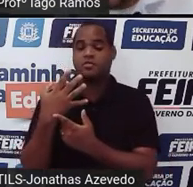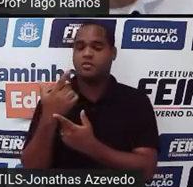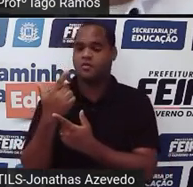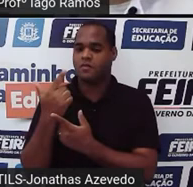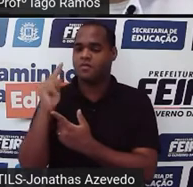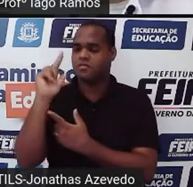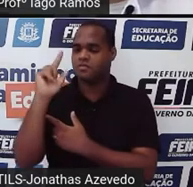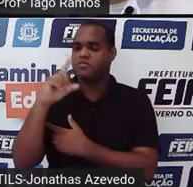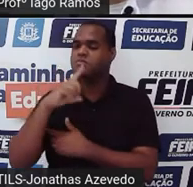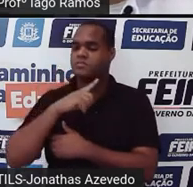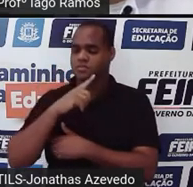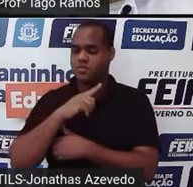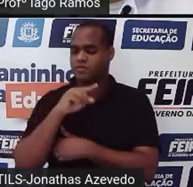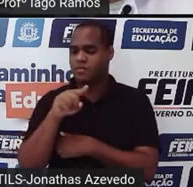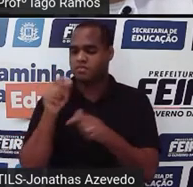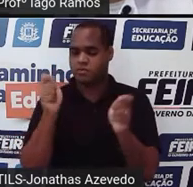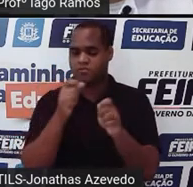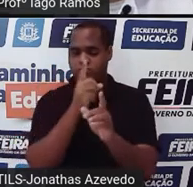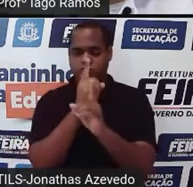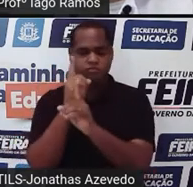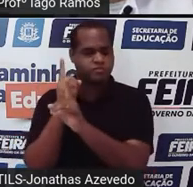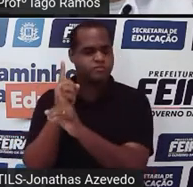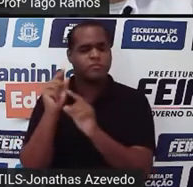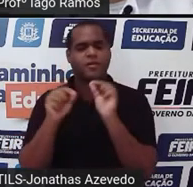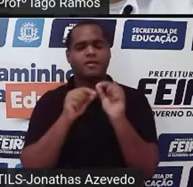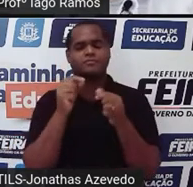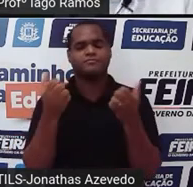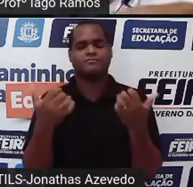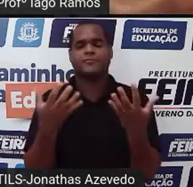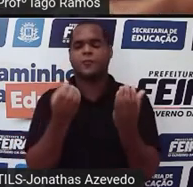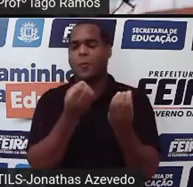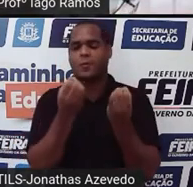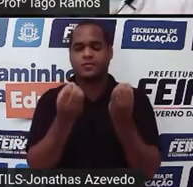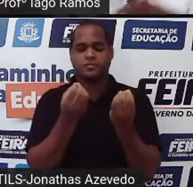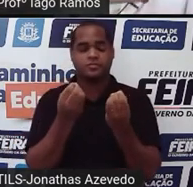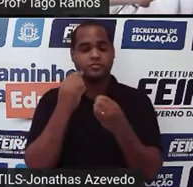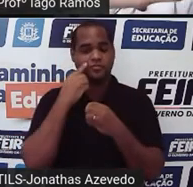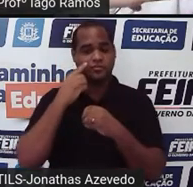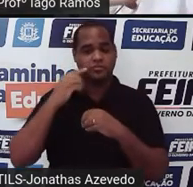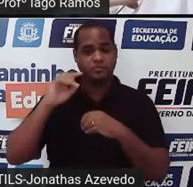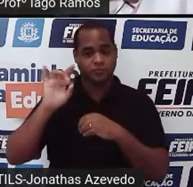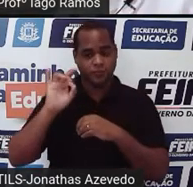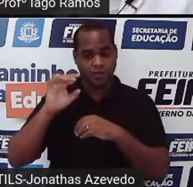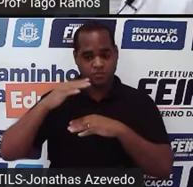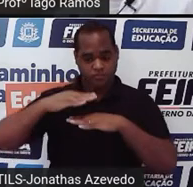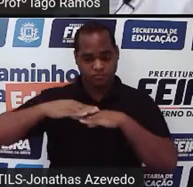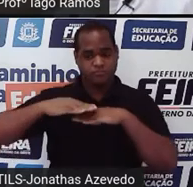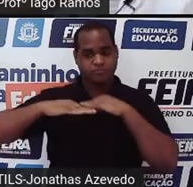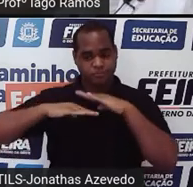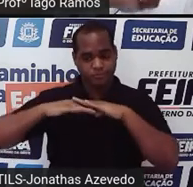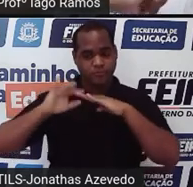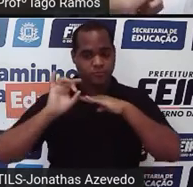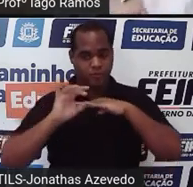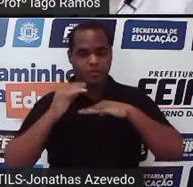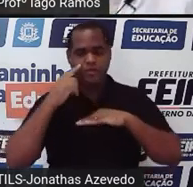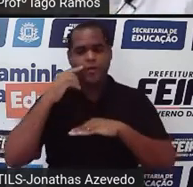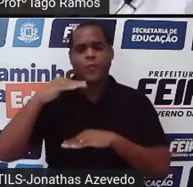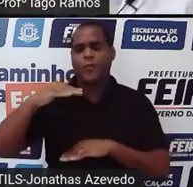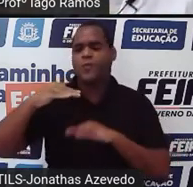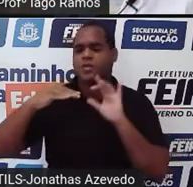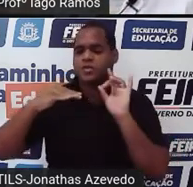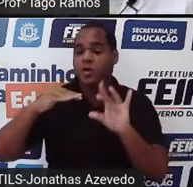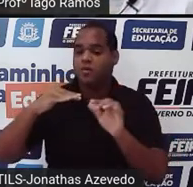um outro paralelepípedo né E aí ele ficou assim ó uma camada só só tem uma camada tá